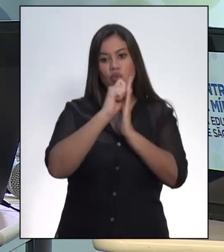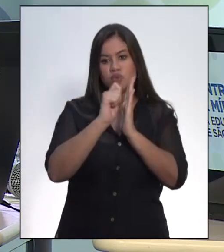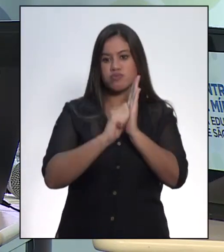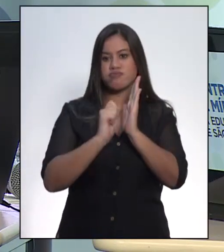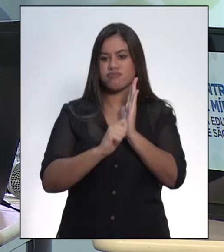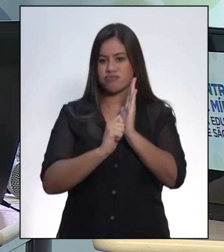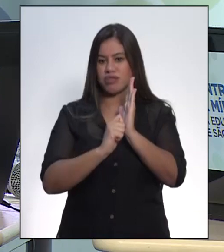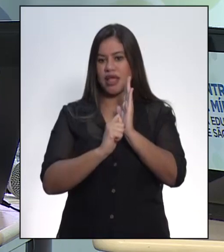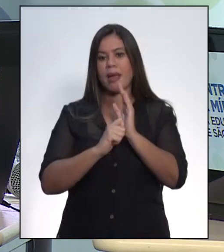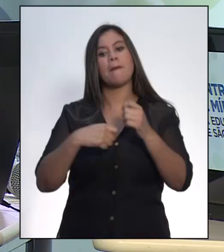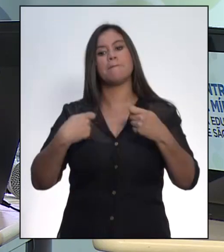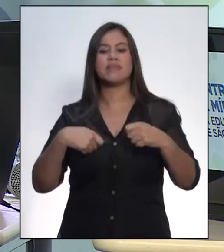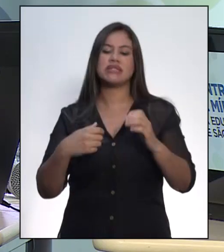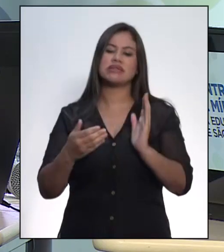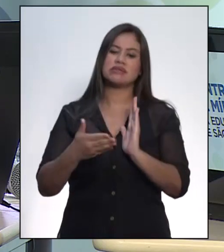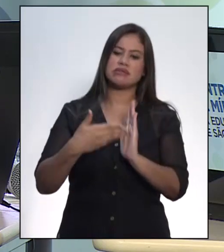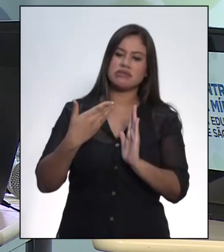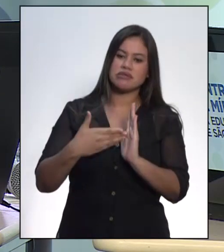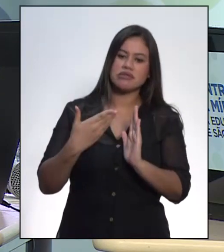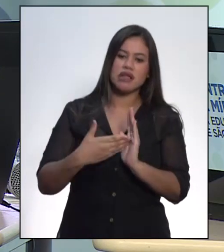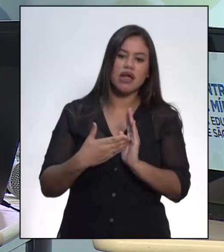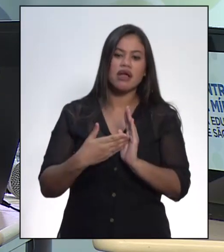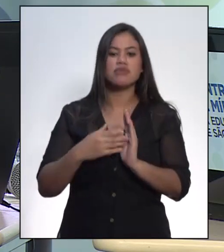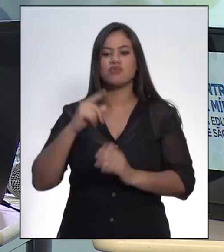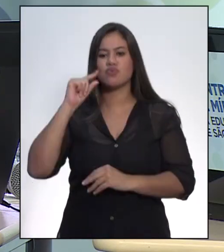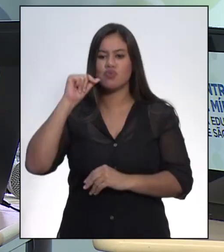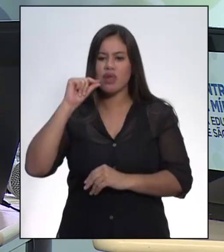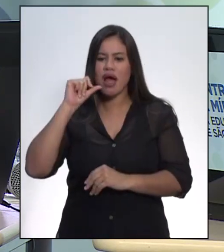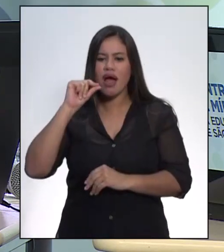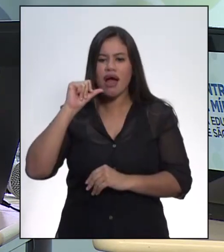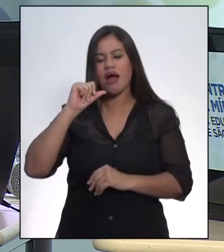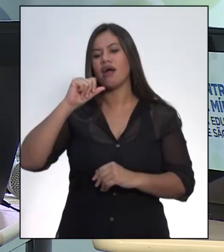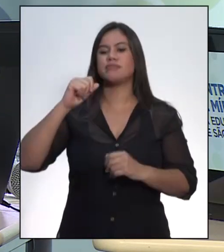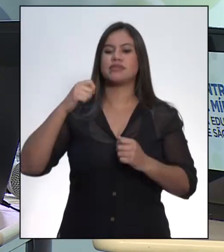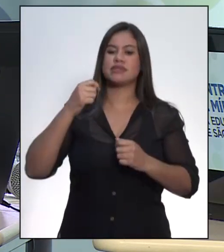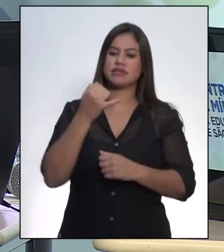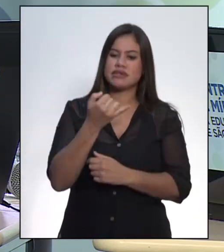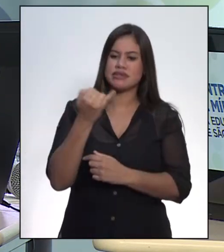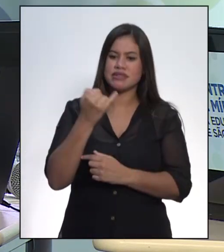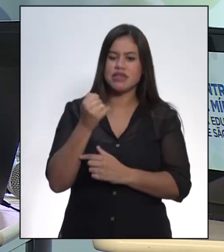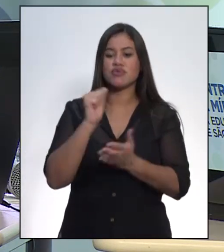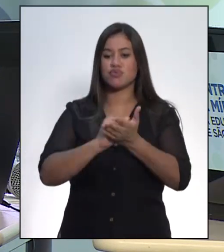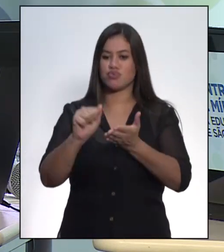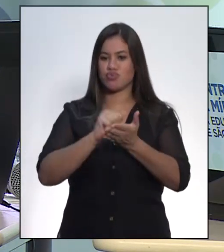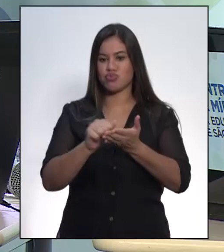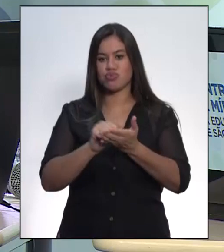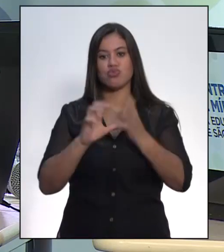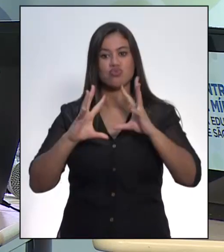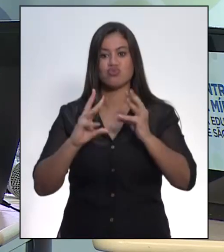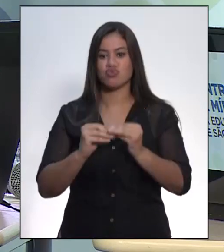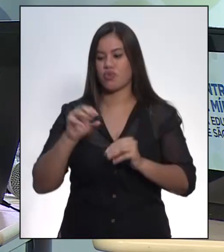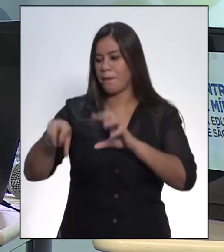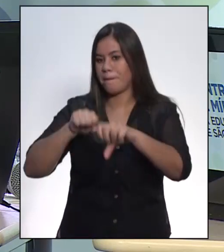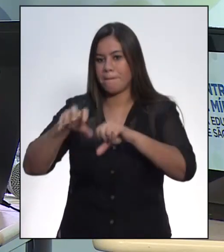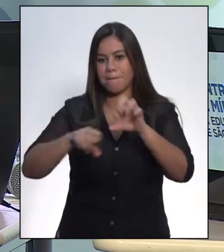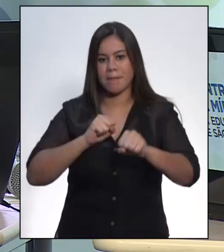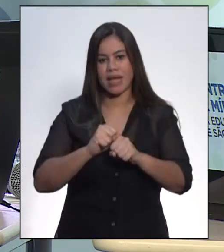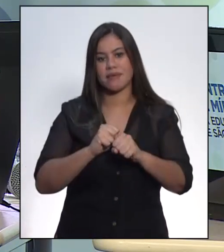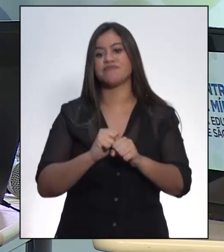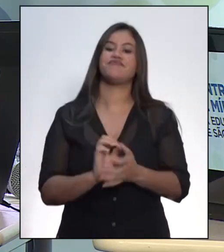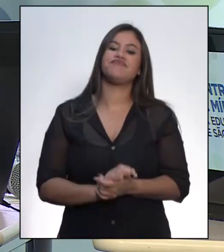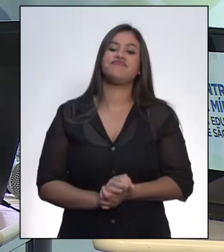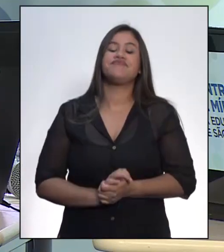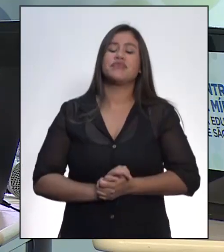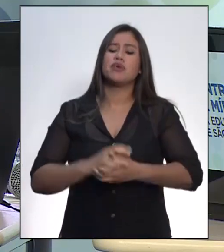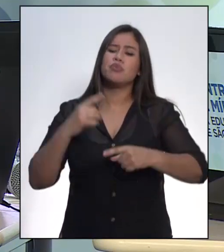ter aí em mãos caderno, caneta, lápis, borracha. Por que anotar as dúvidas, professora? Porque algumas a gente vai conseguir sanar